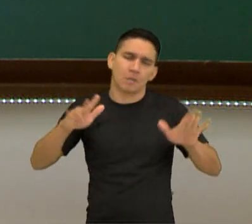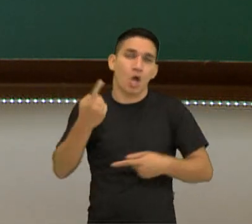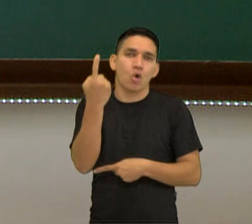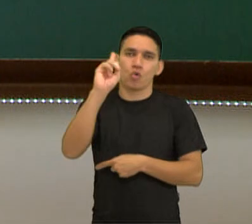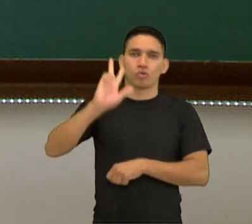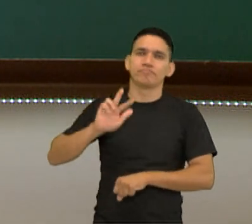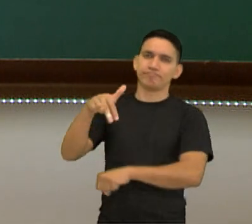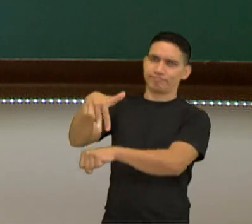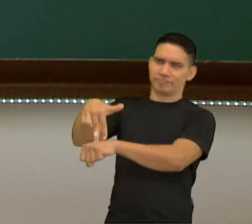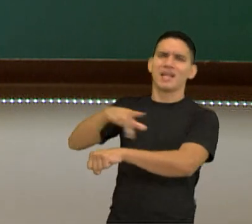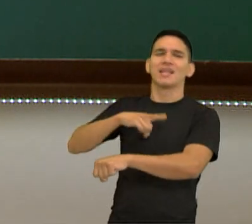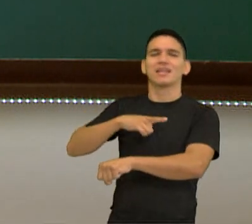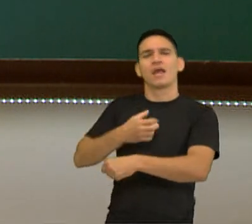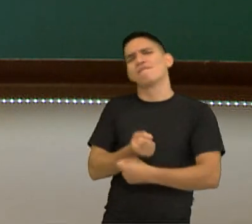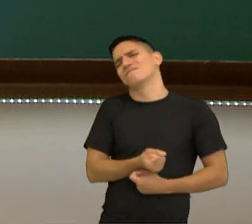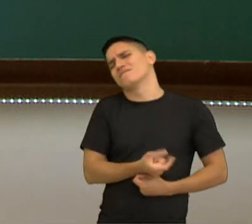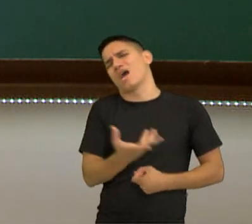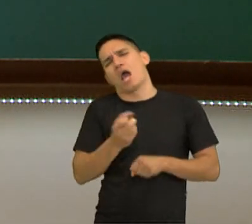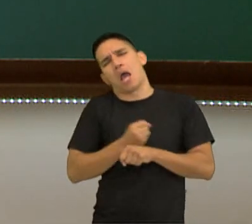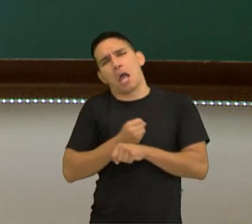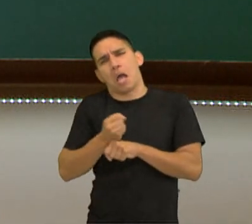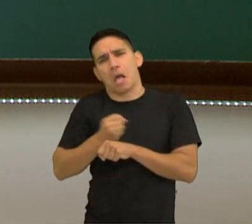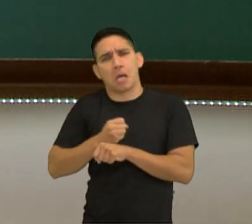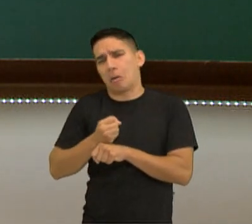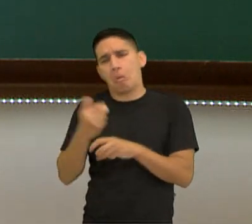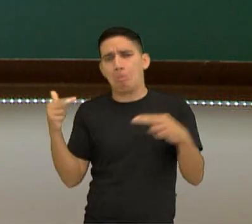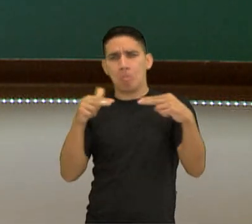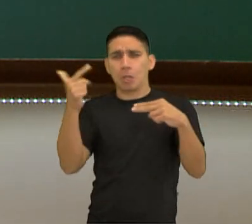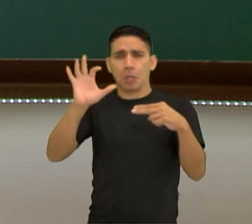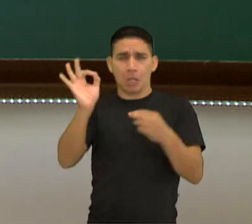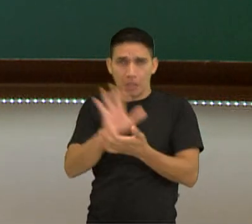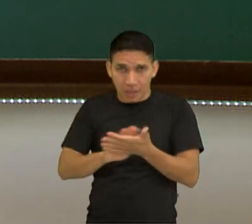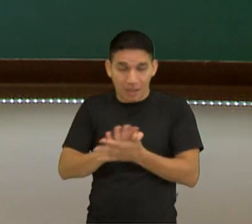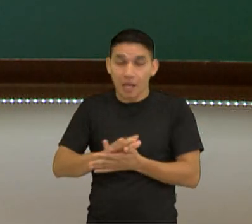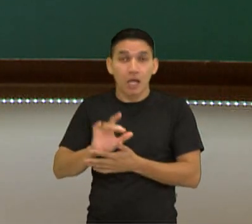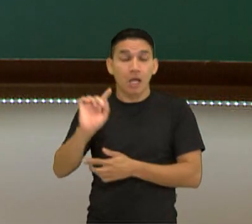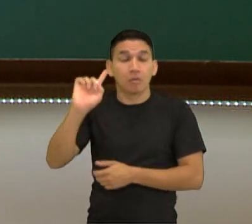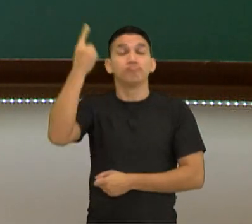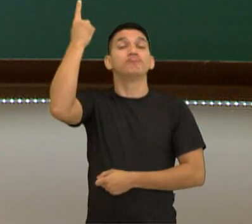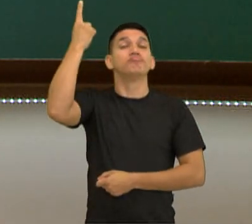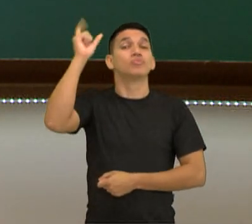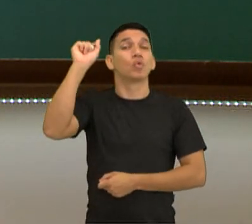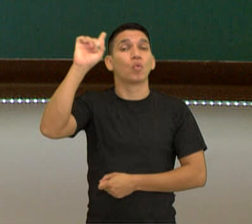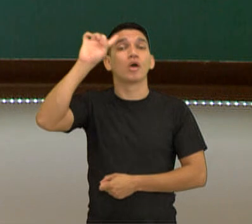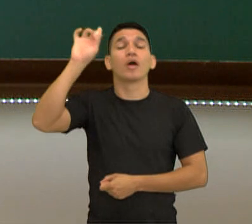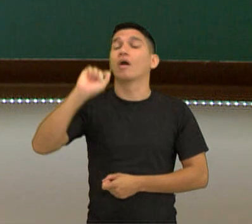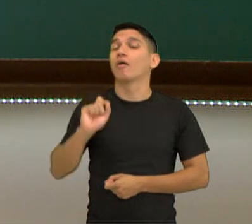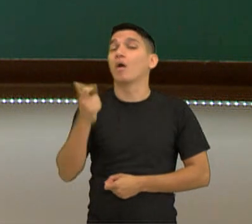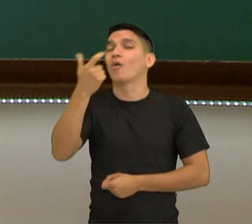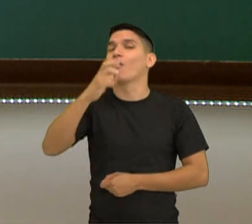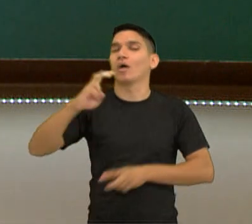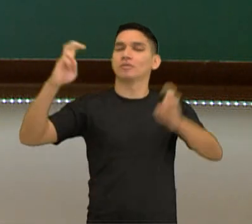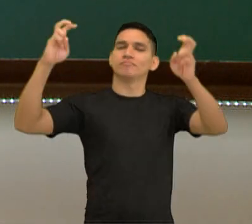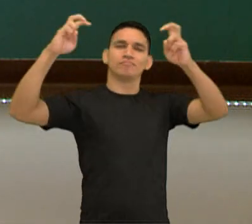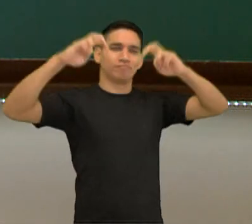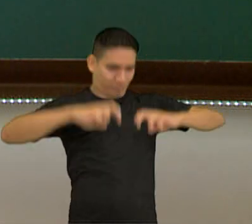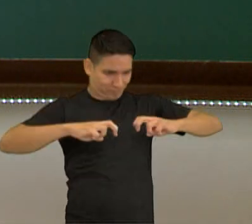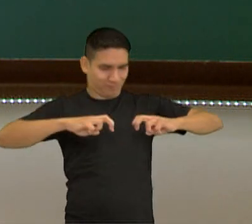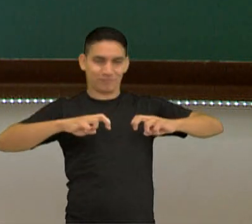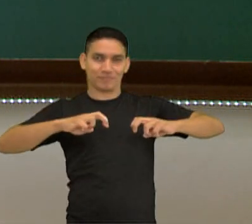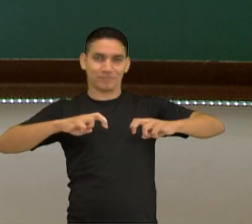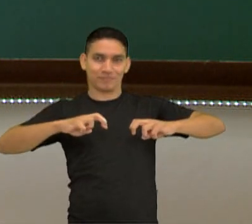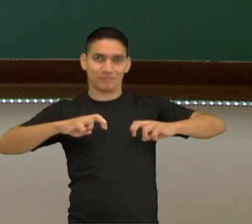performance, passaram-se muito tempo sem se ver e de repente quem senta na frente dela